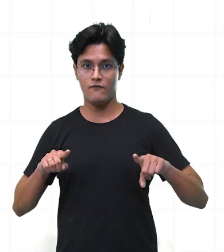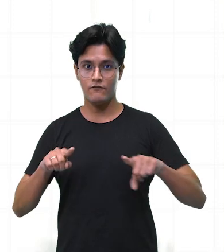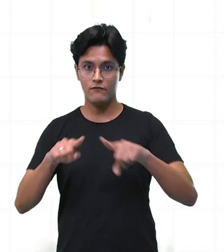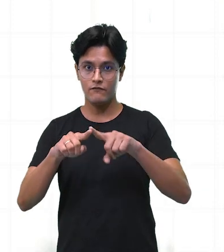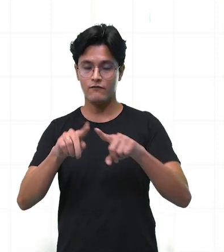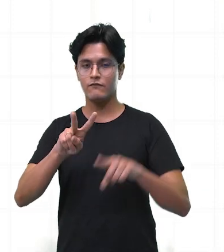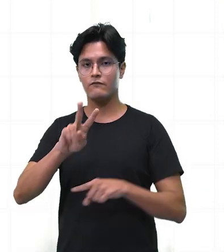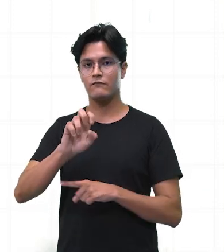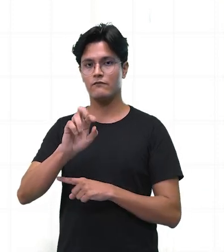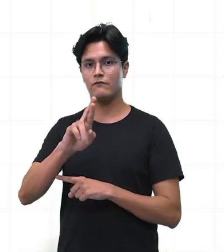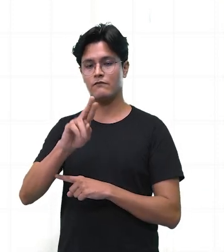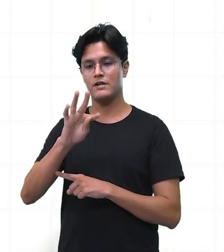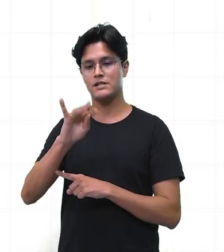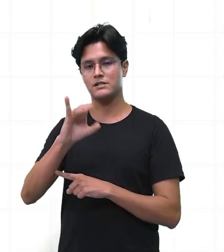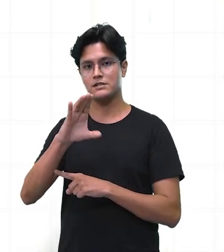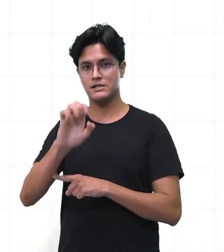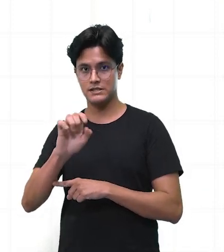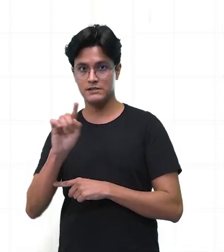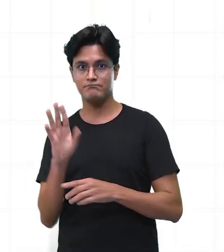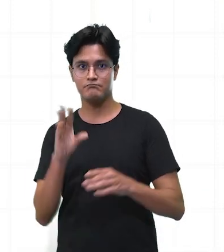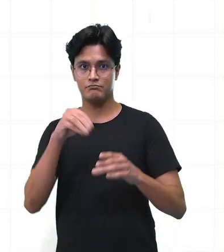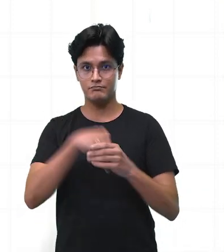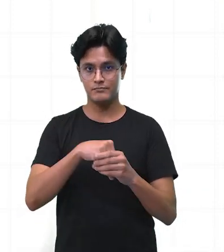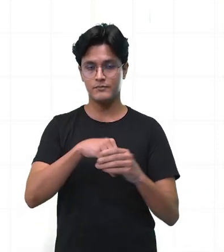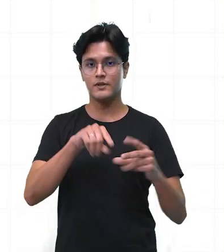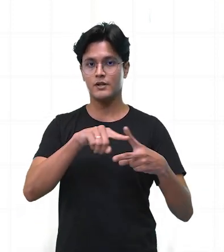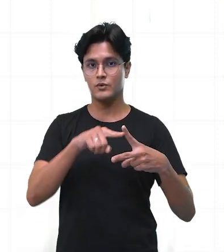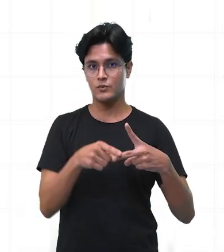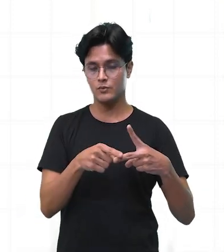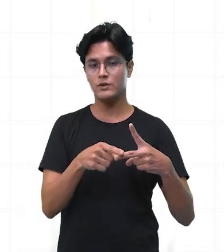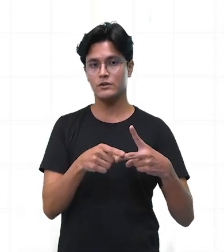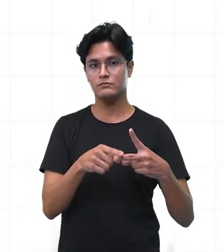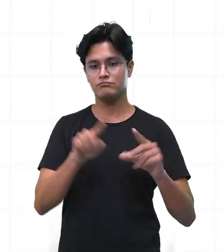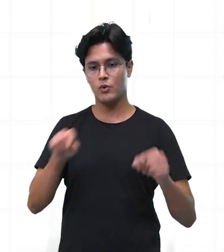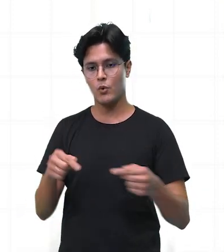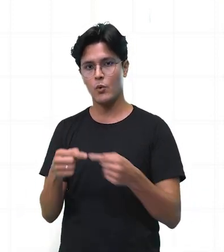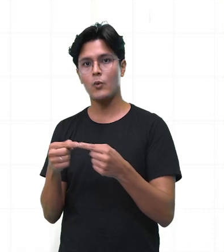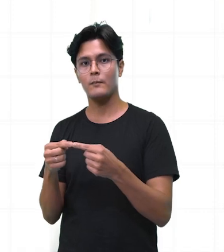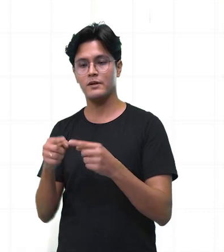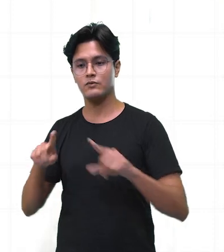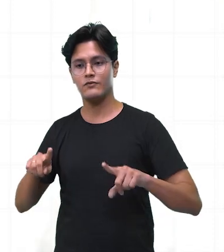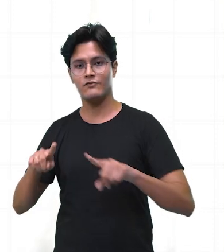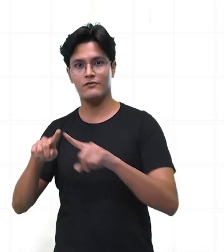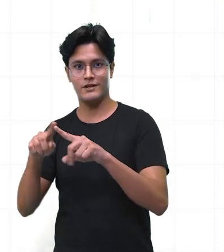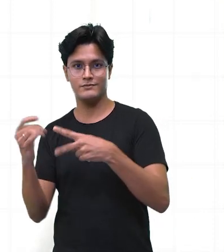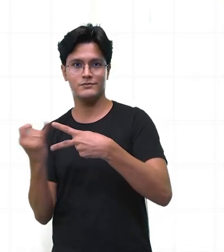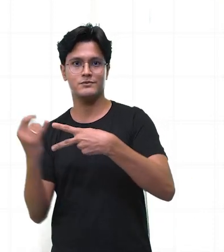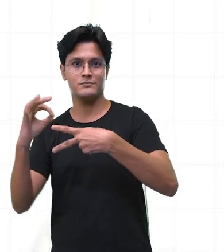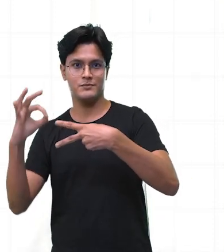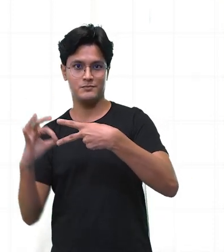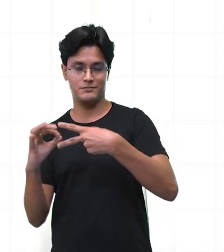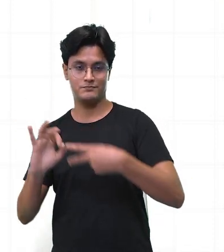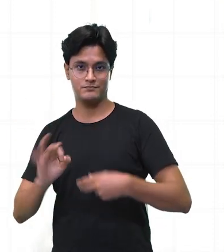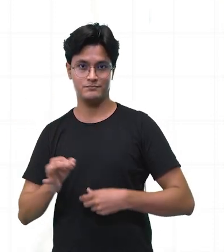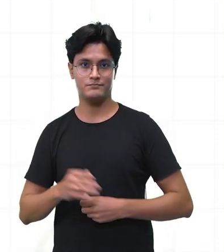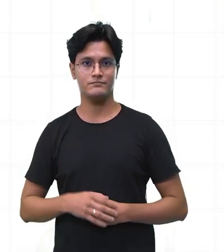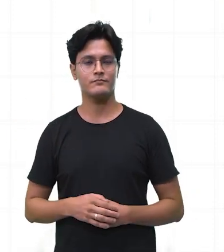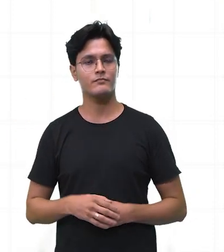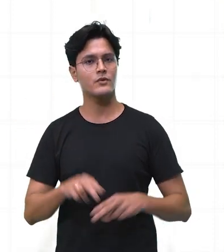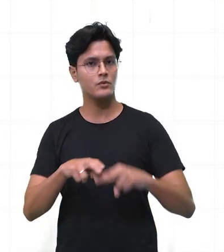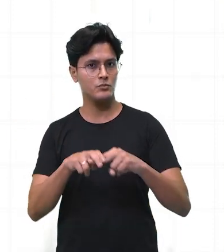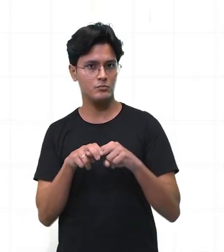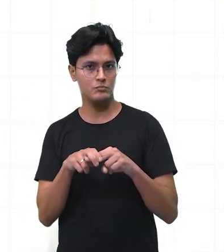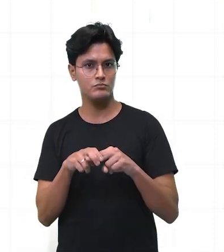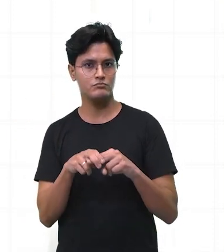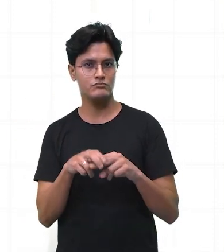interno coincide com o vértice do polígono. A gente viu isso na figura, né? Por isso que estava destacado ali o ângulo